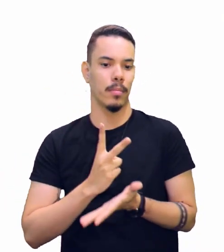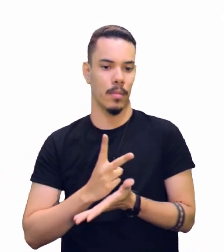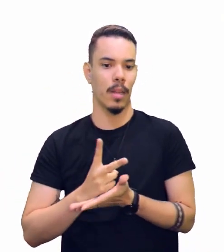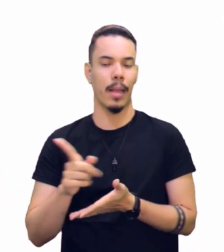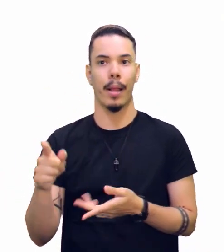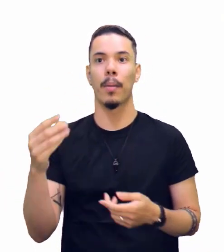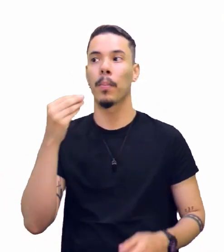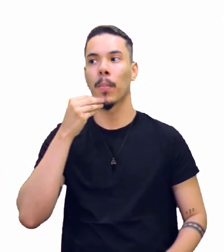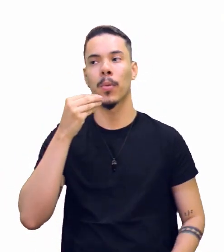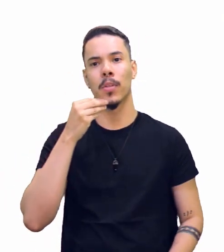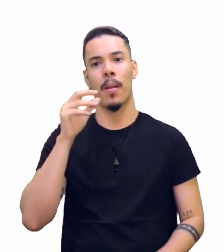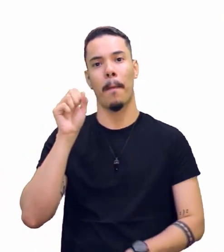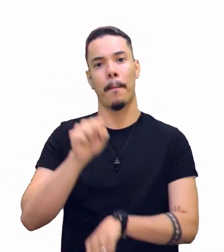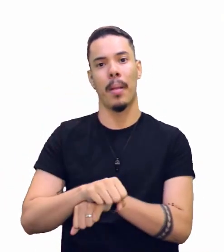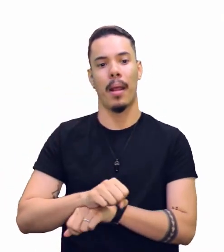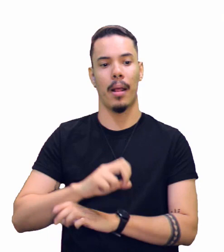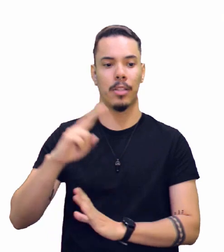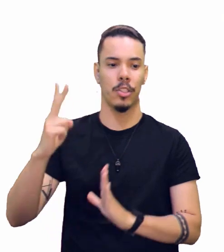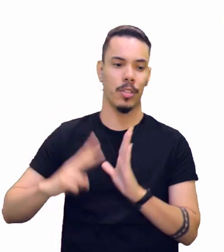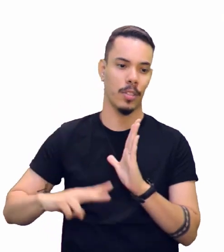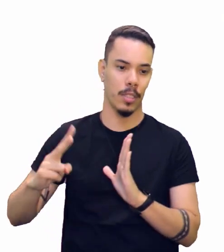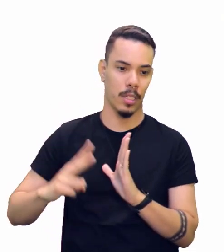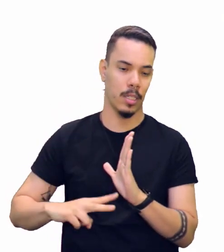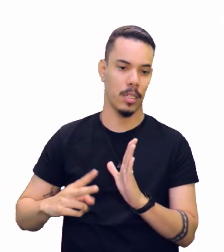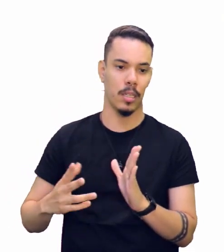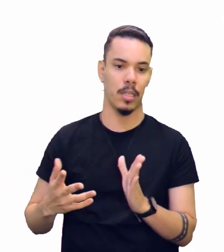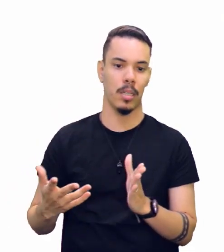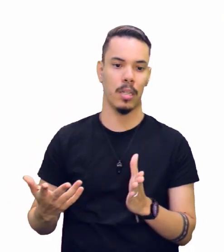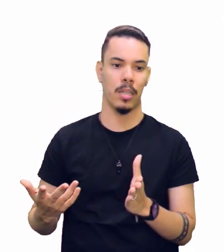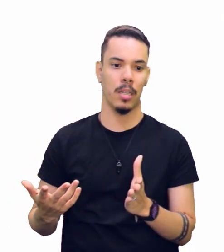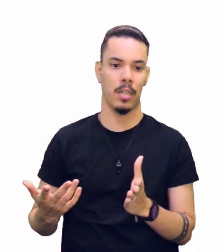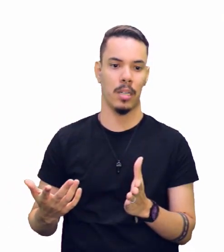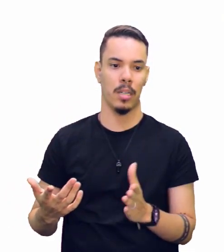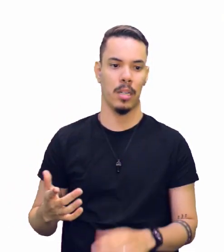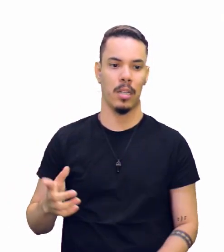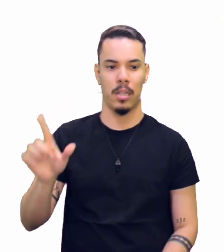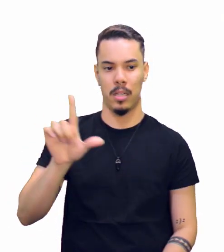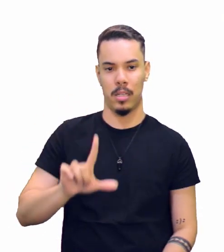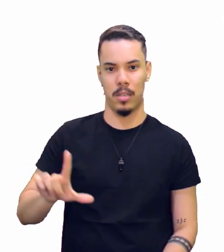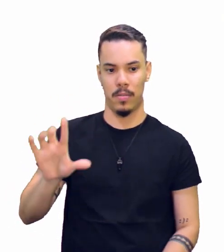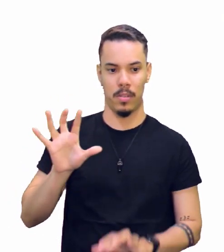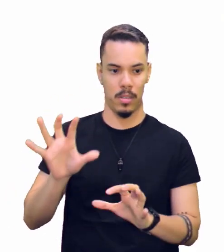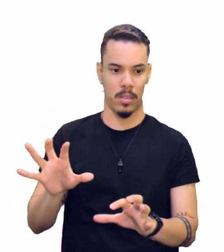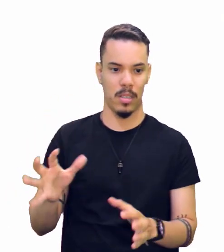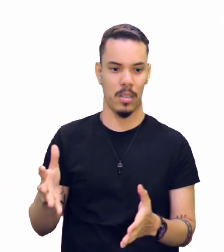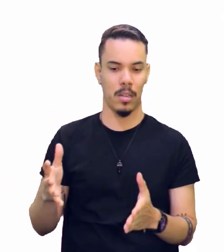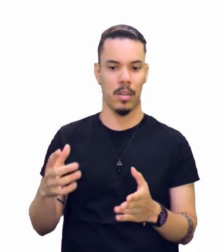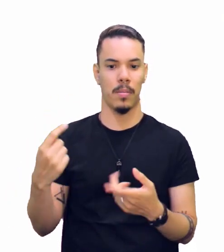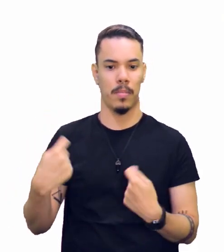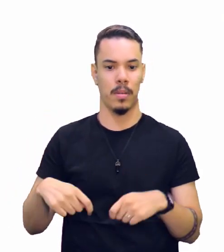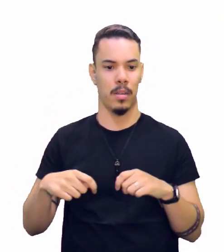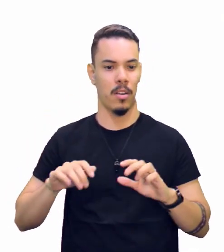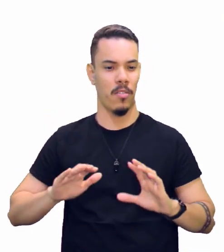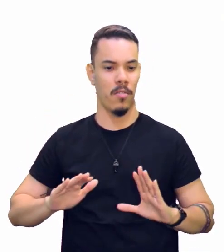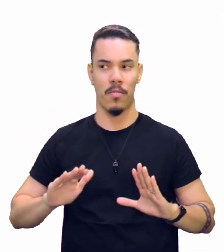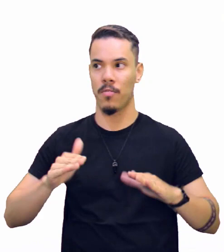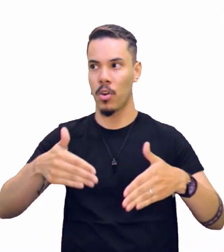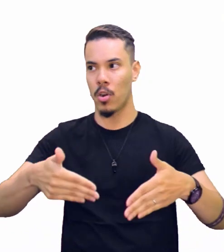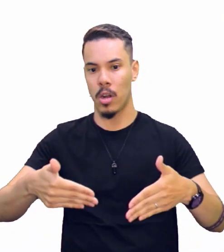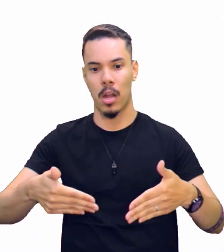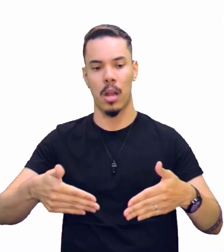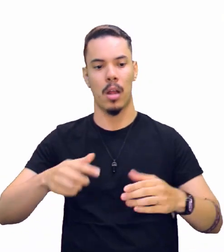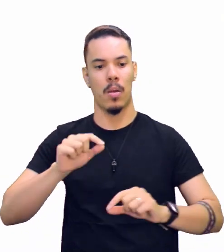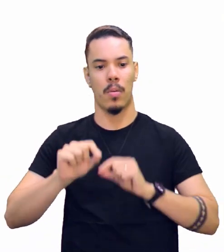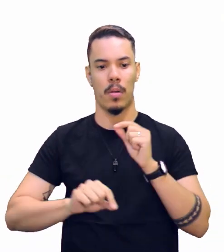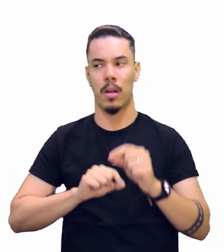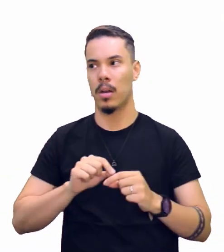ele deveria parar de ler essas essa Literatura e E focar mais em